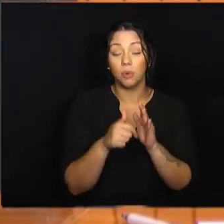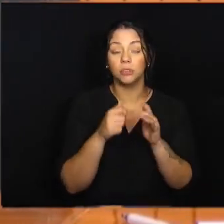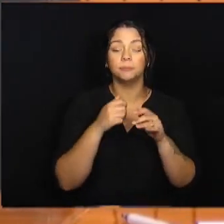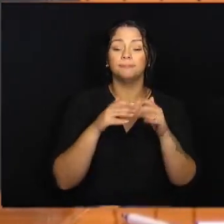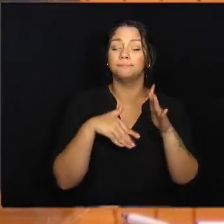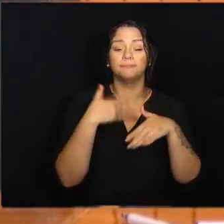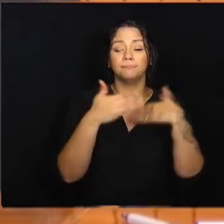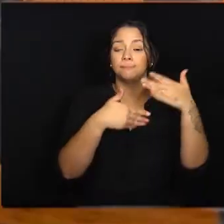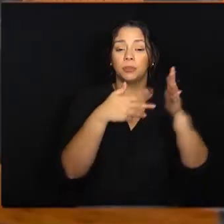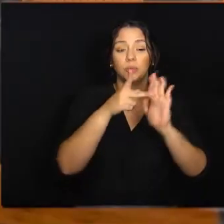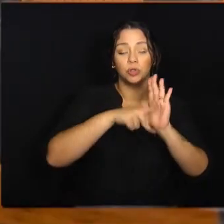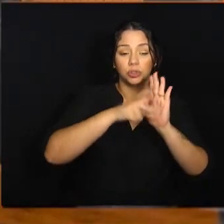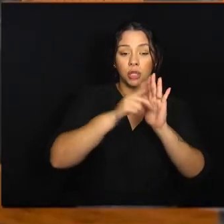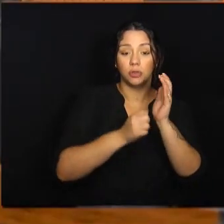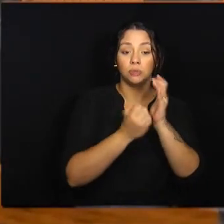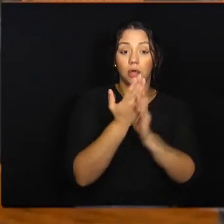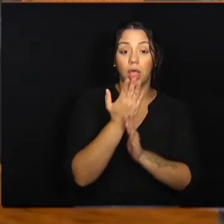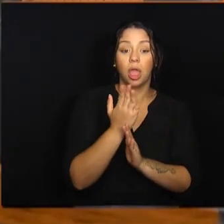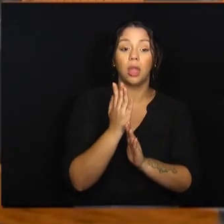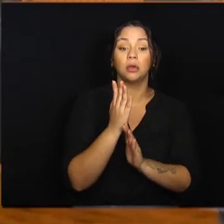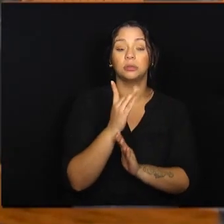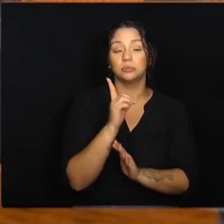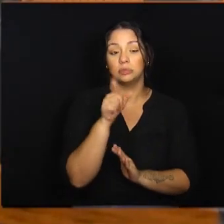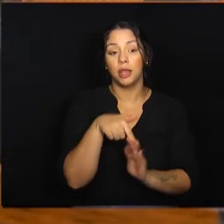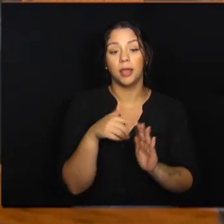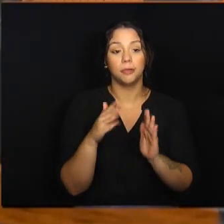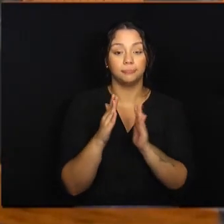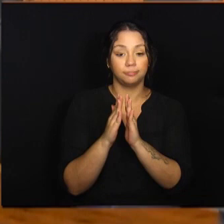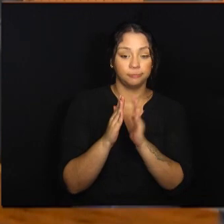de 2023. Sobre o edital de